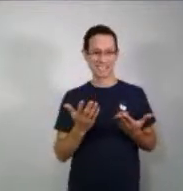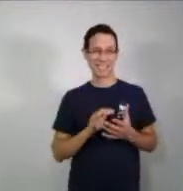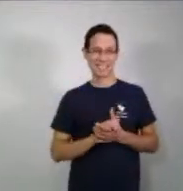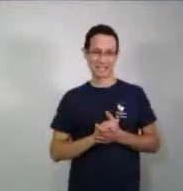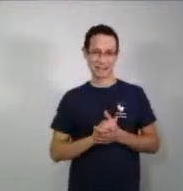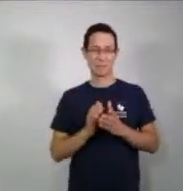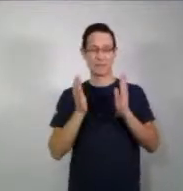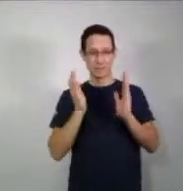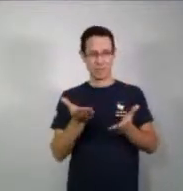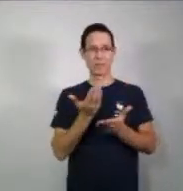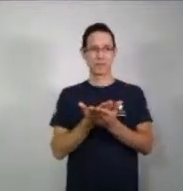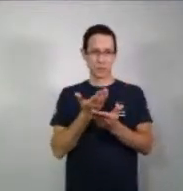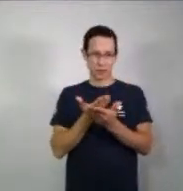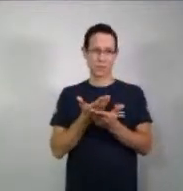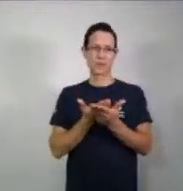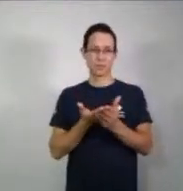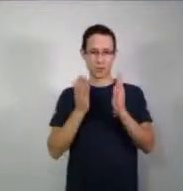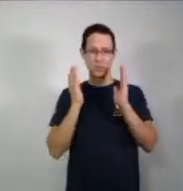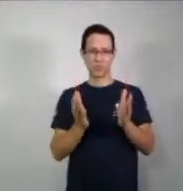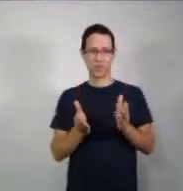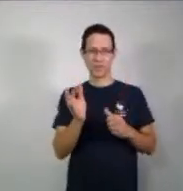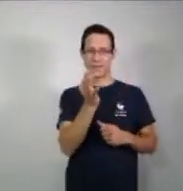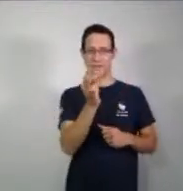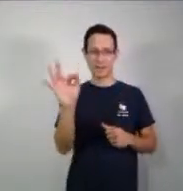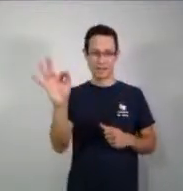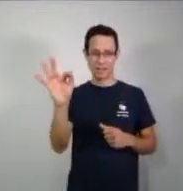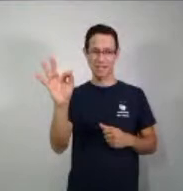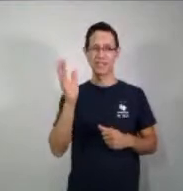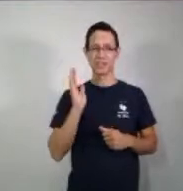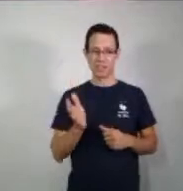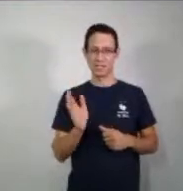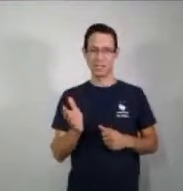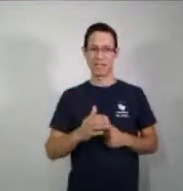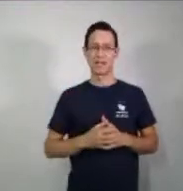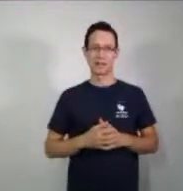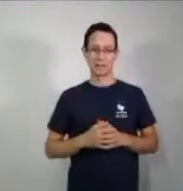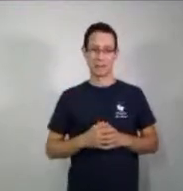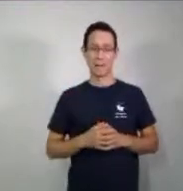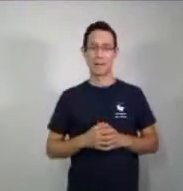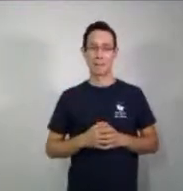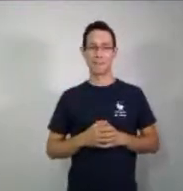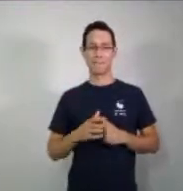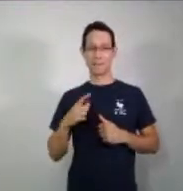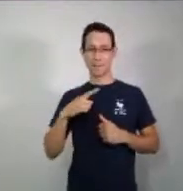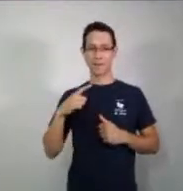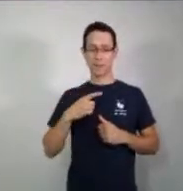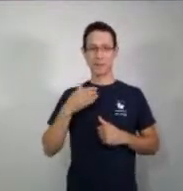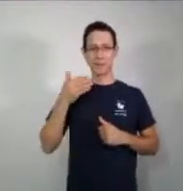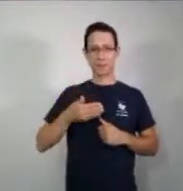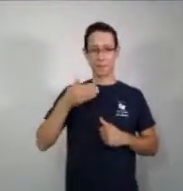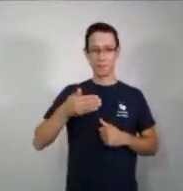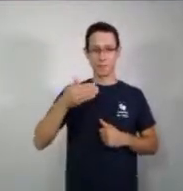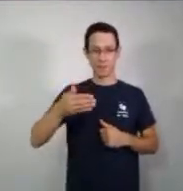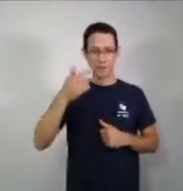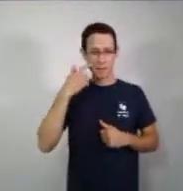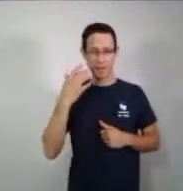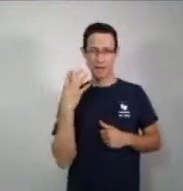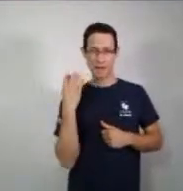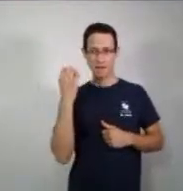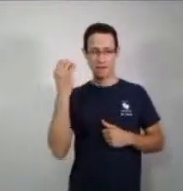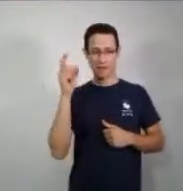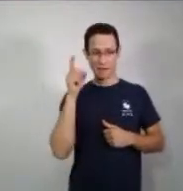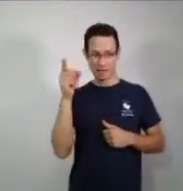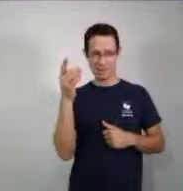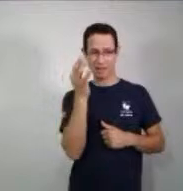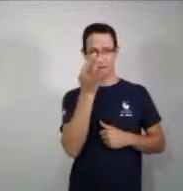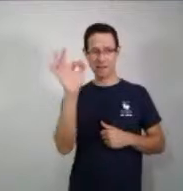era um estudante de francês e estava começando a pleitear uma viagem para a França